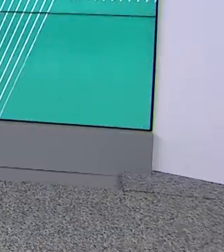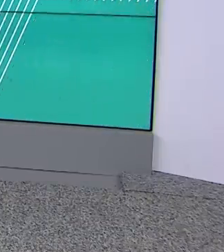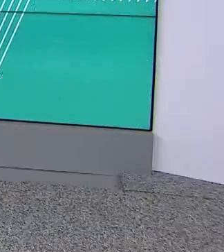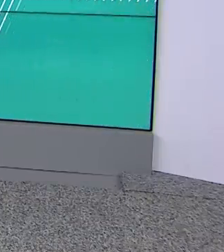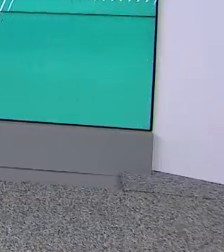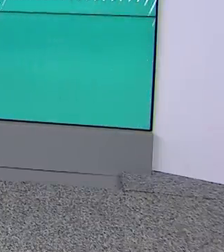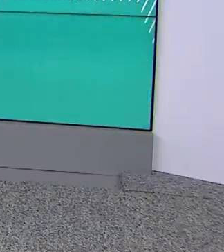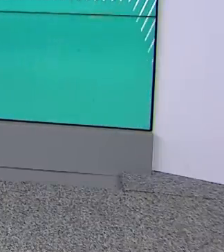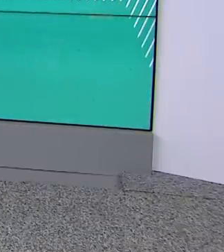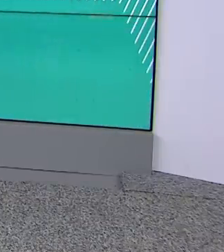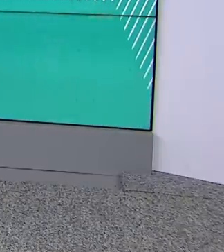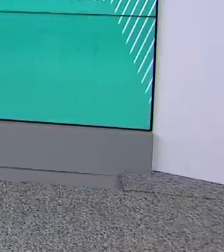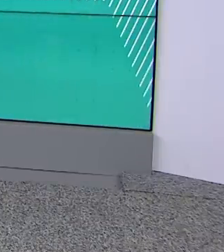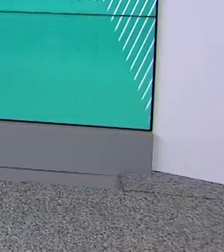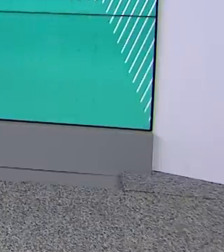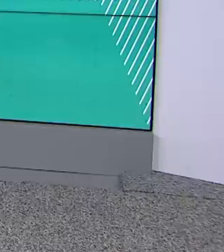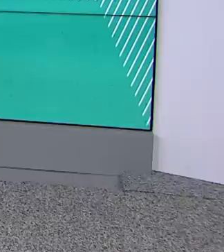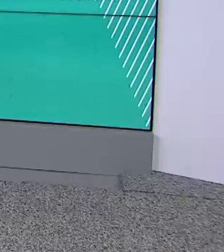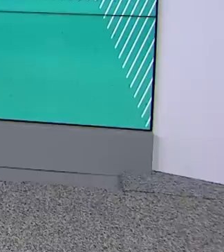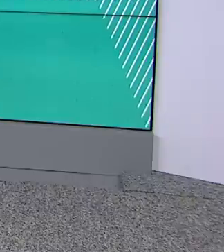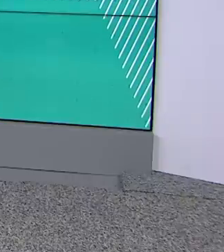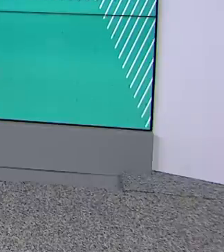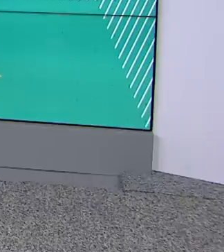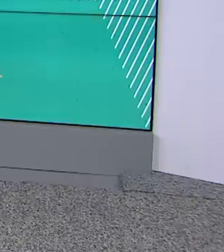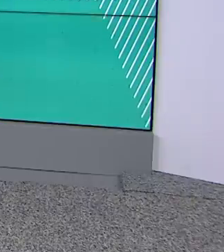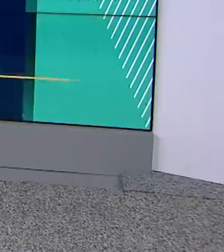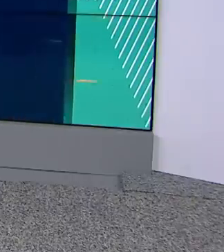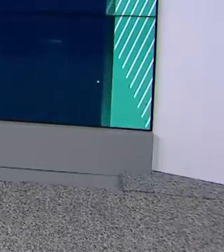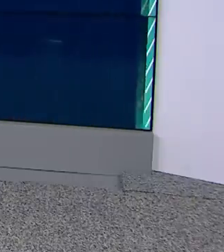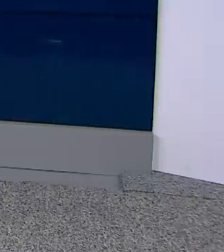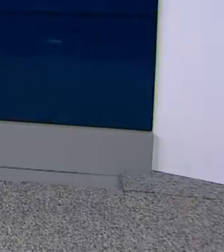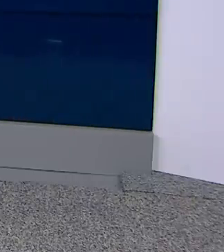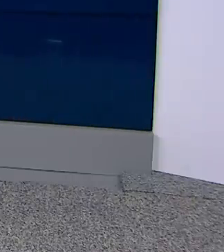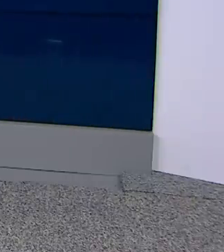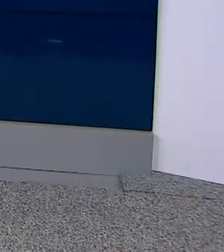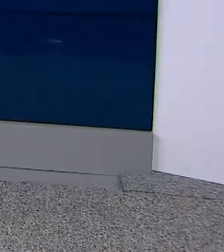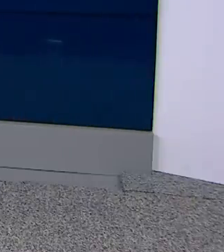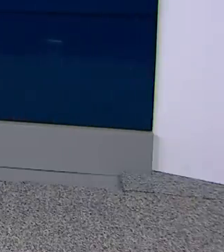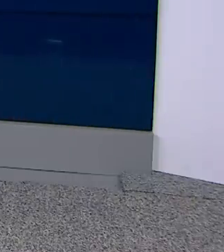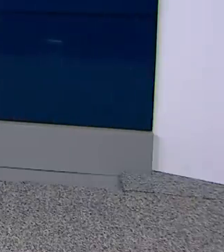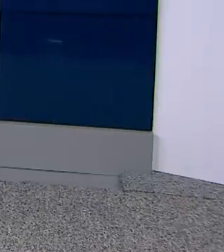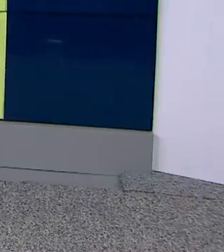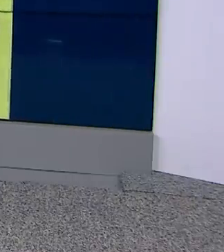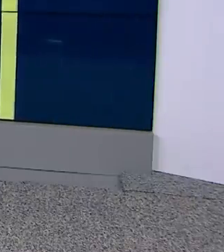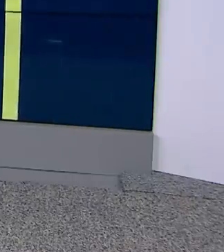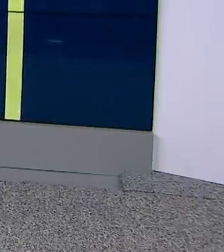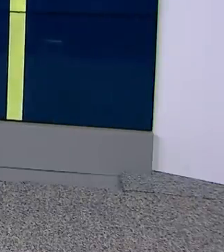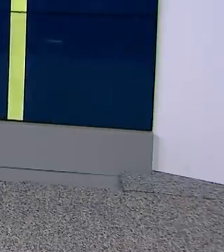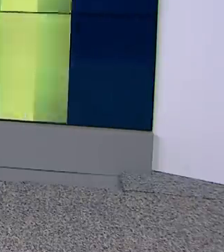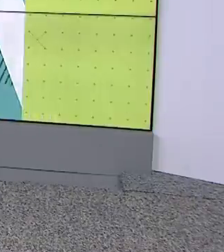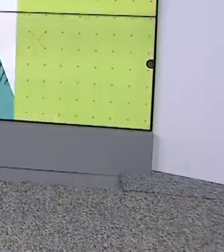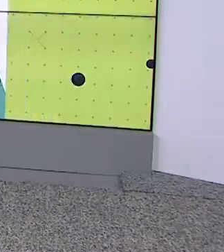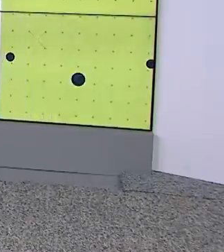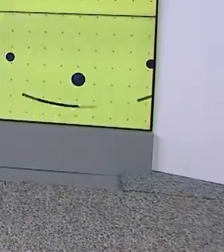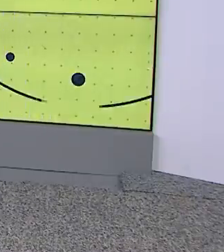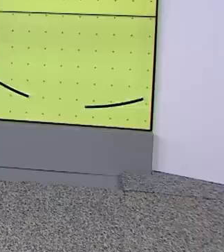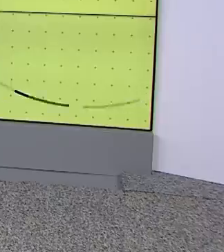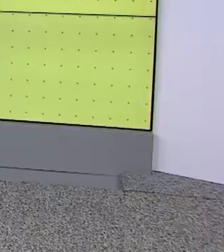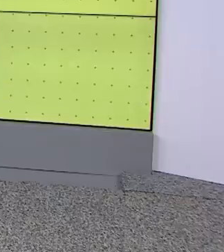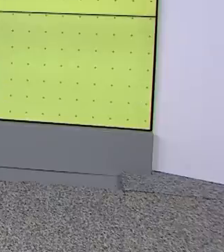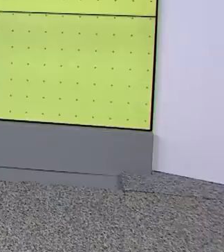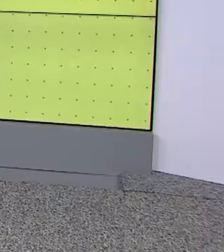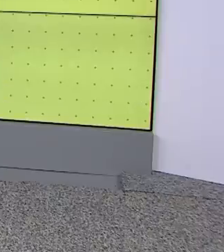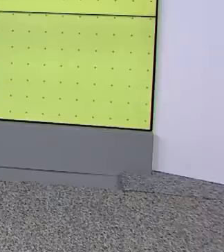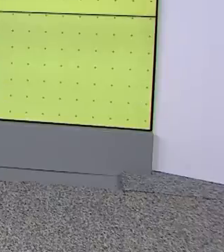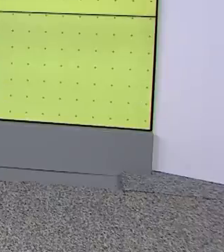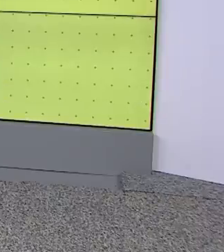foi destacada pelo presidente ao se referir à criação do Centro de Dessalinização que está sendo inaugurado no